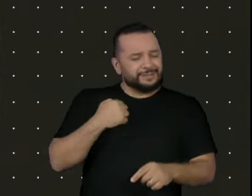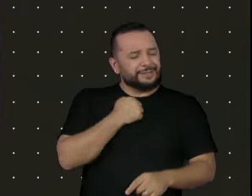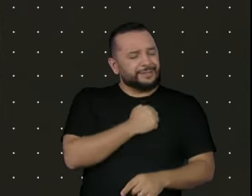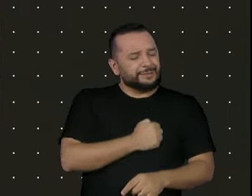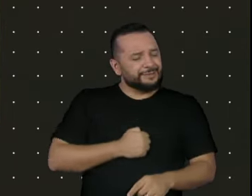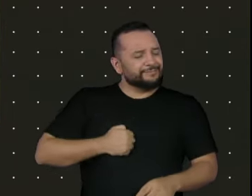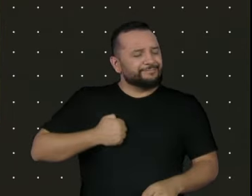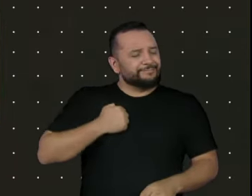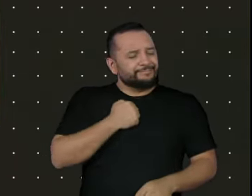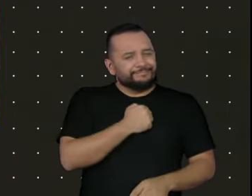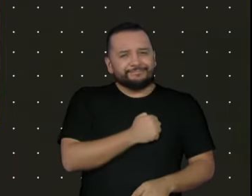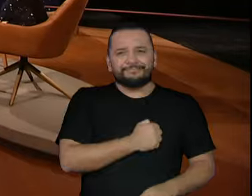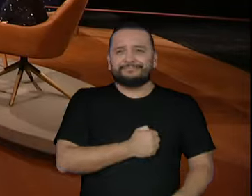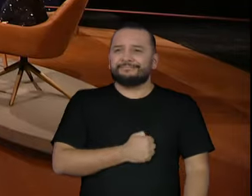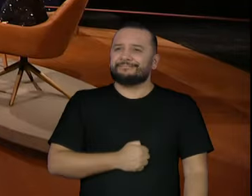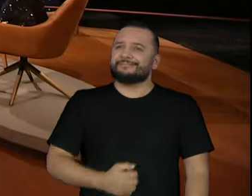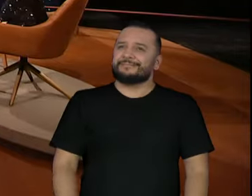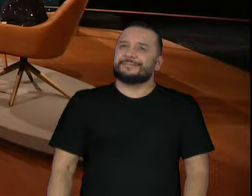você.